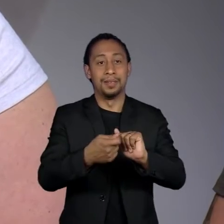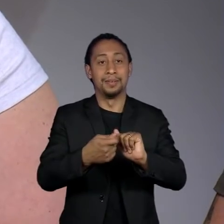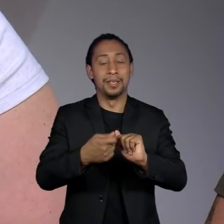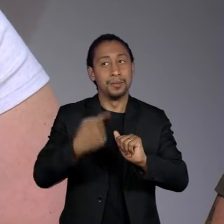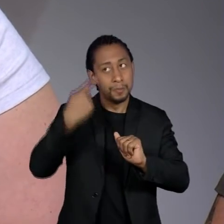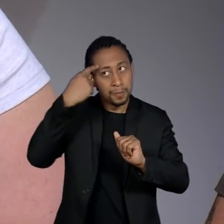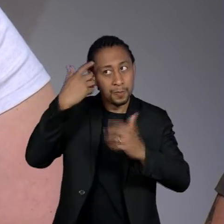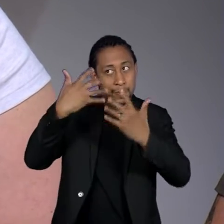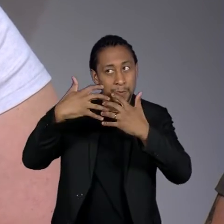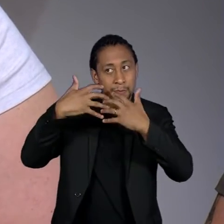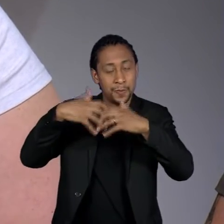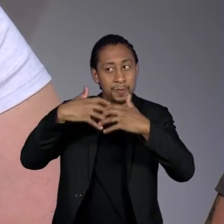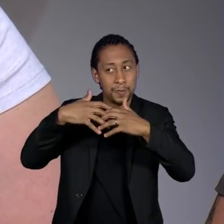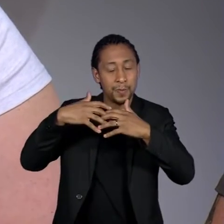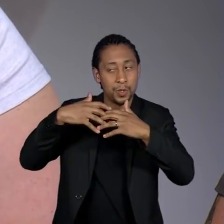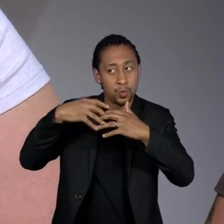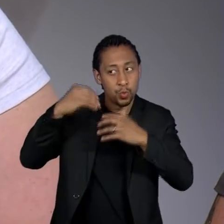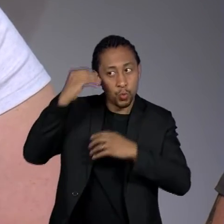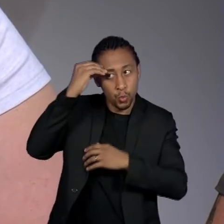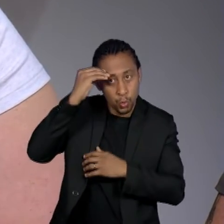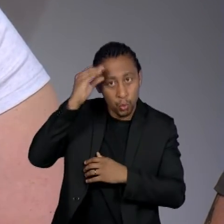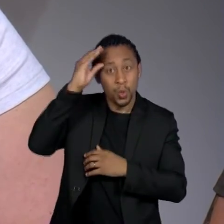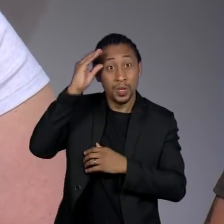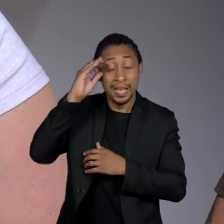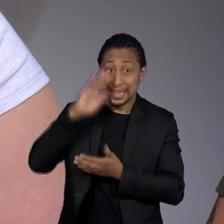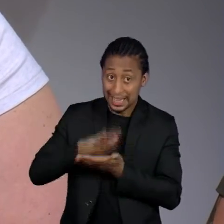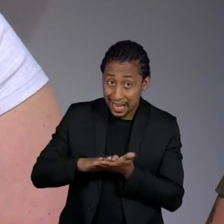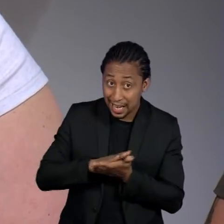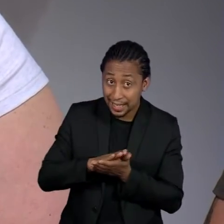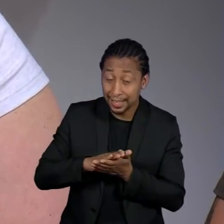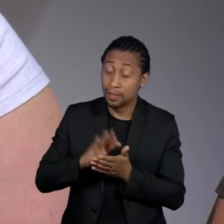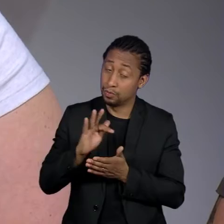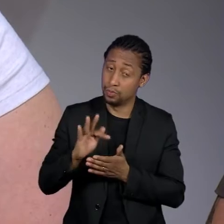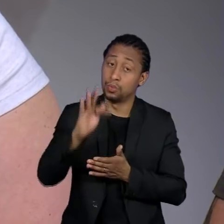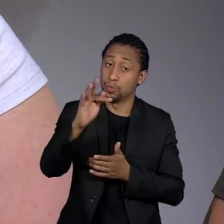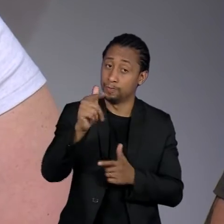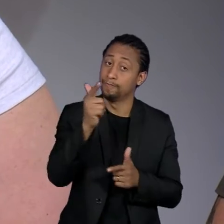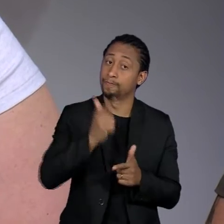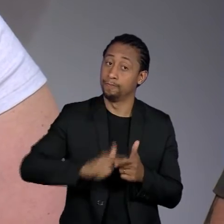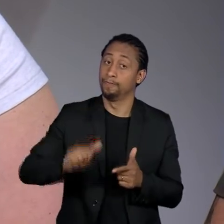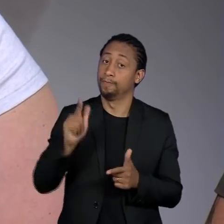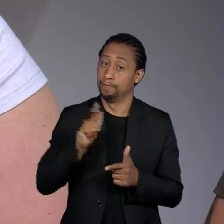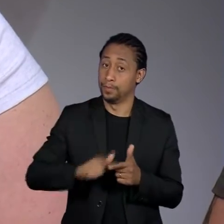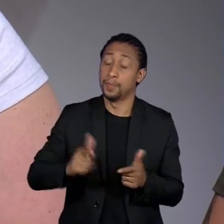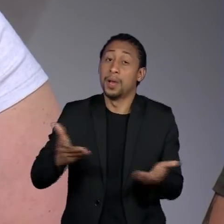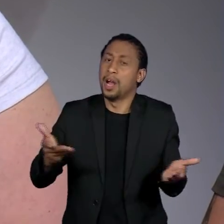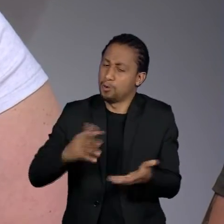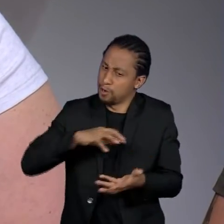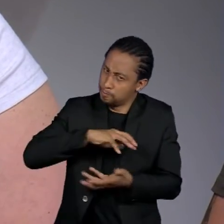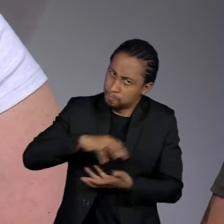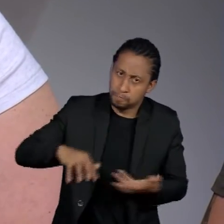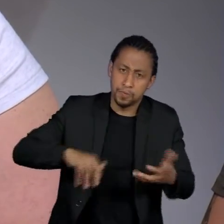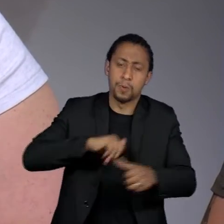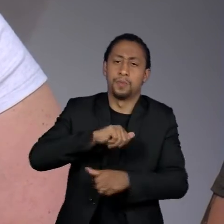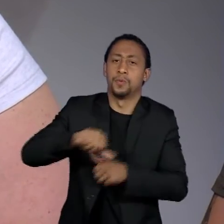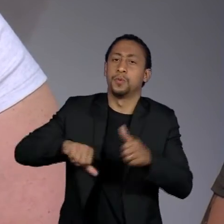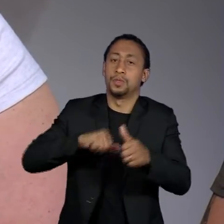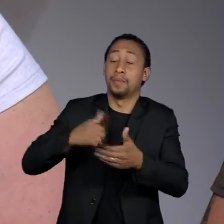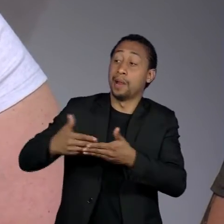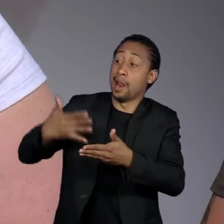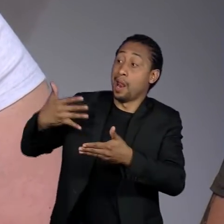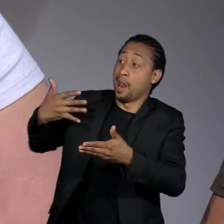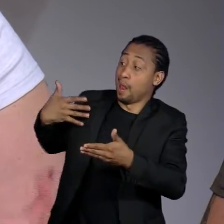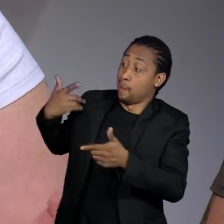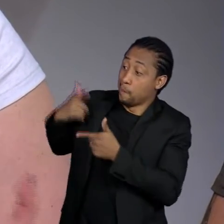neurodiversidade, nós teremos um problema. E agora é o momento da gente fazer a revolução e secar o gelo das gerações passadas que